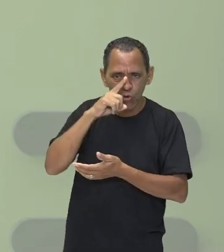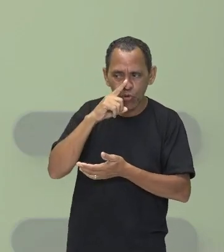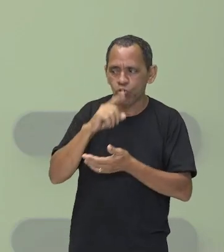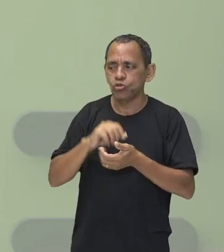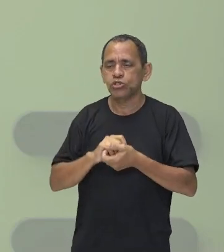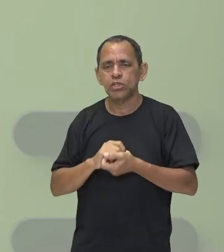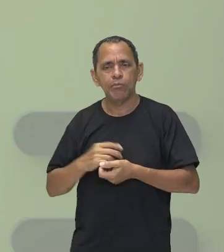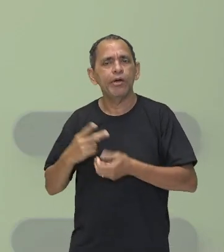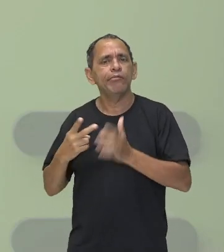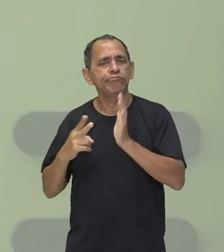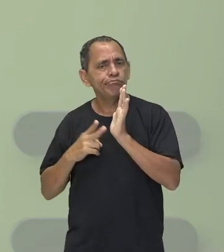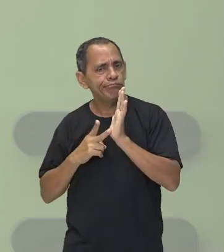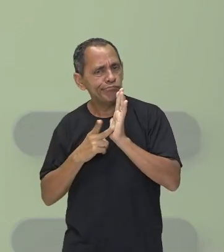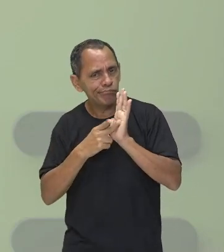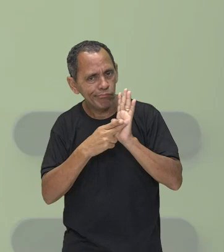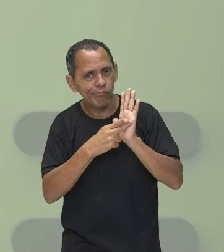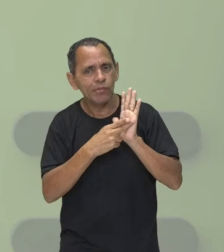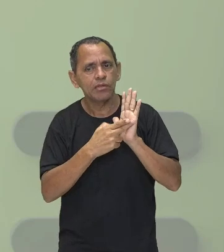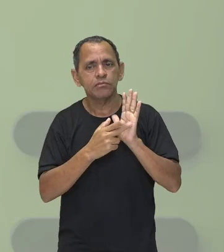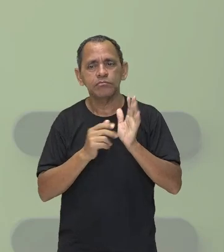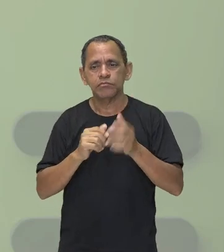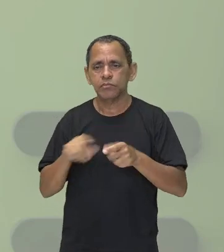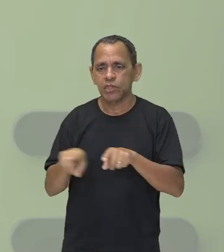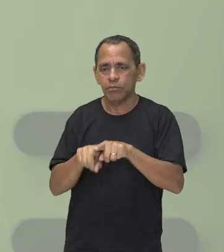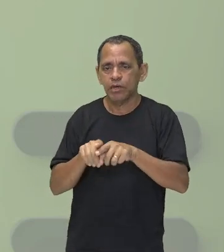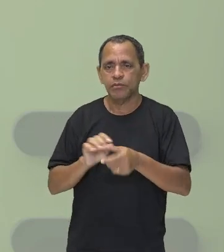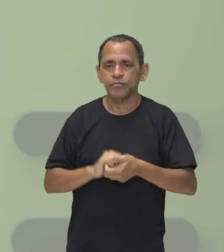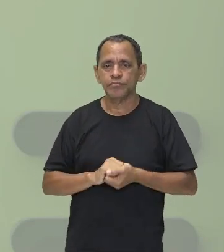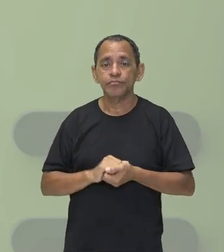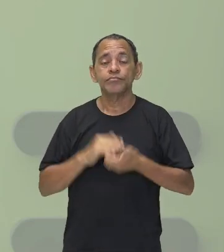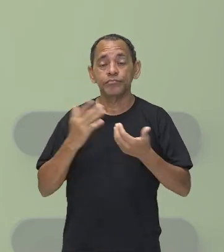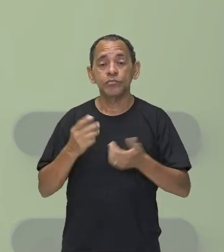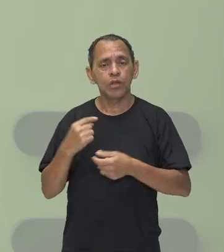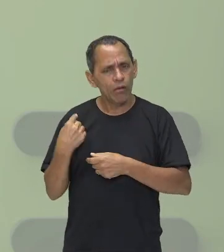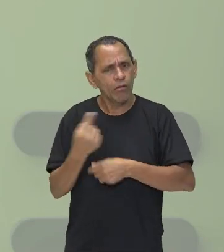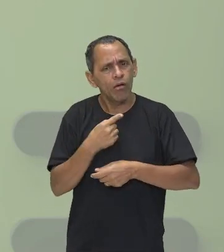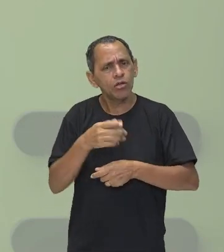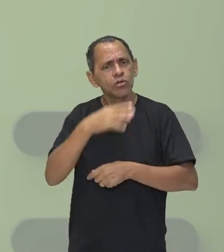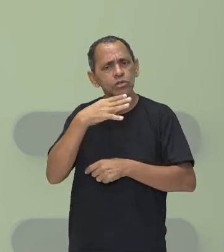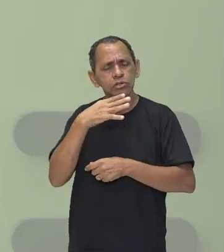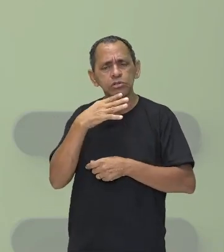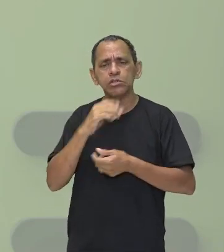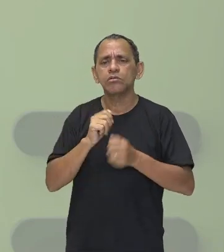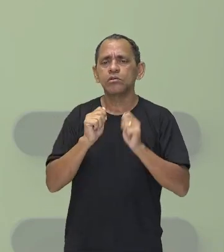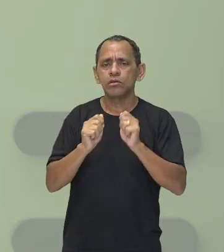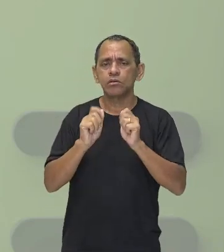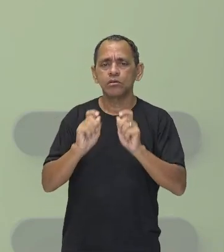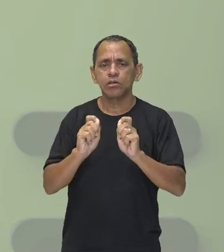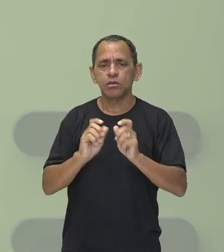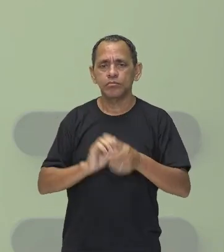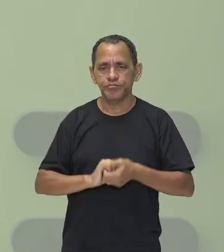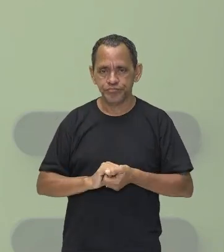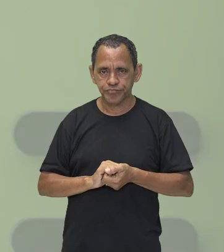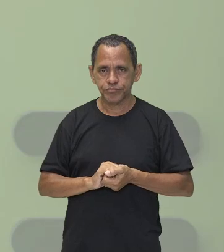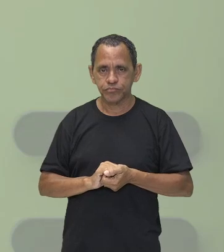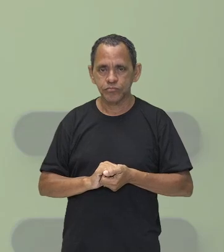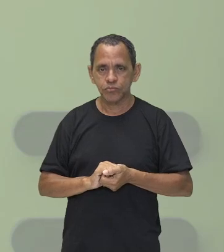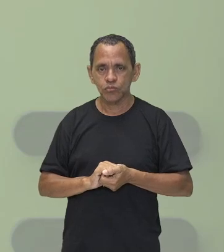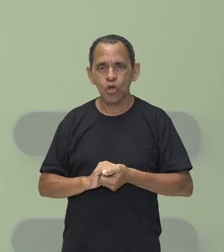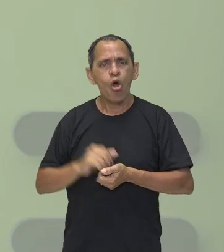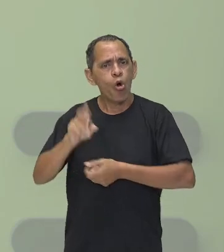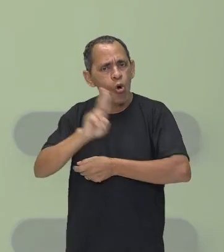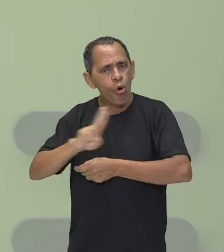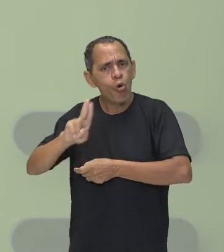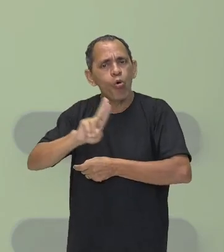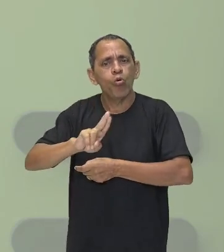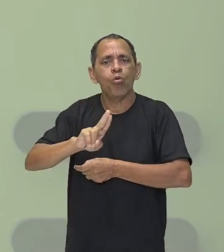acontece. Então, para a gente conhecer um pouquinho melhor a atuação do nosso